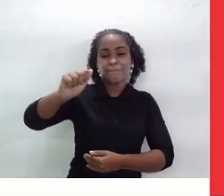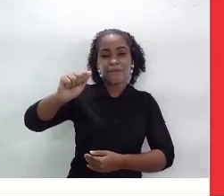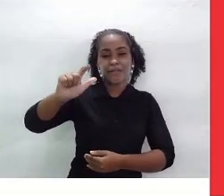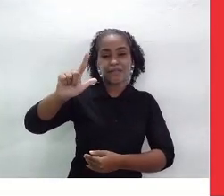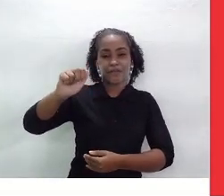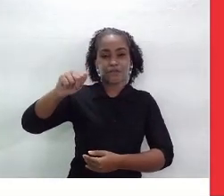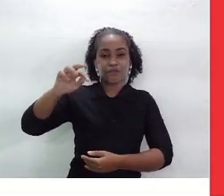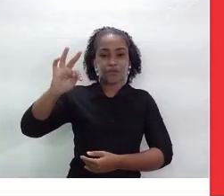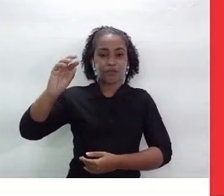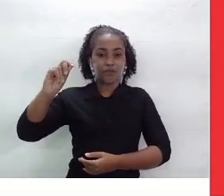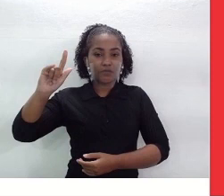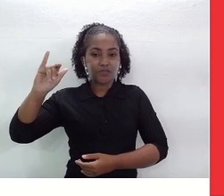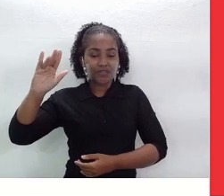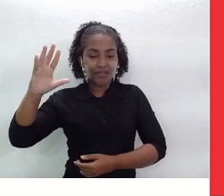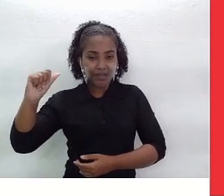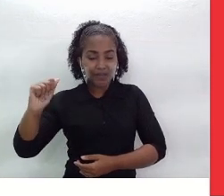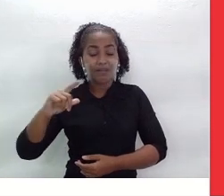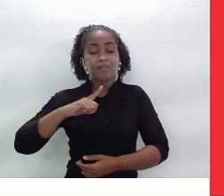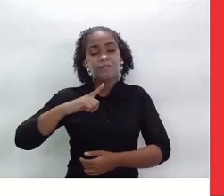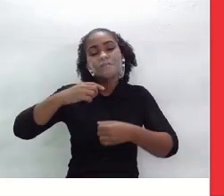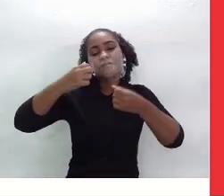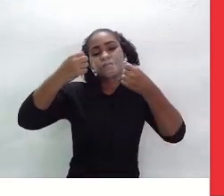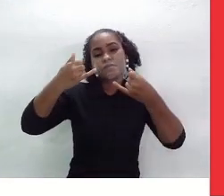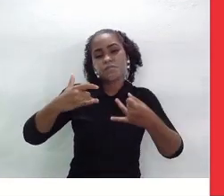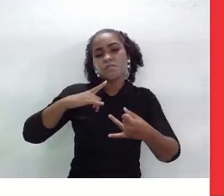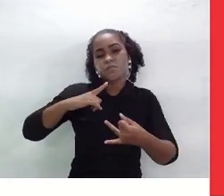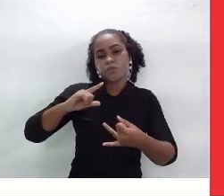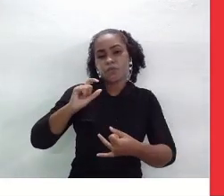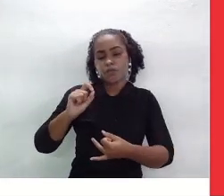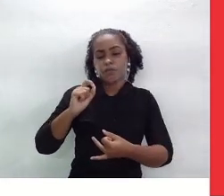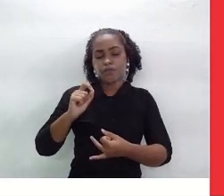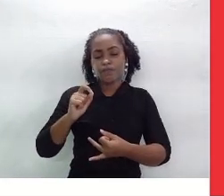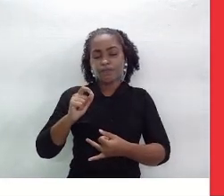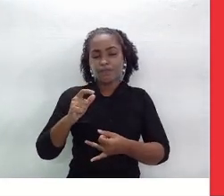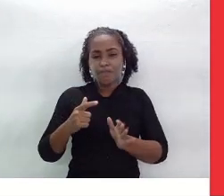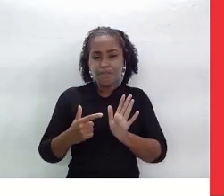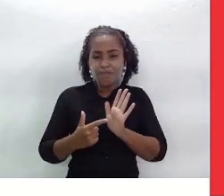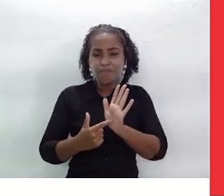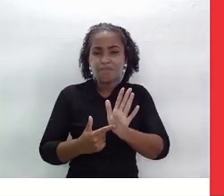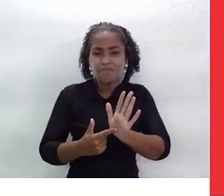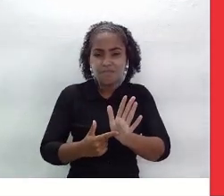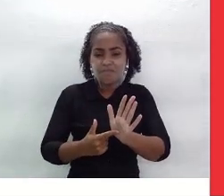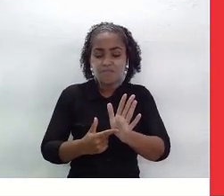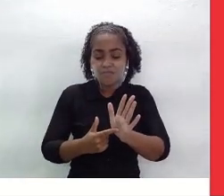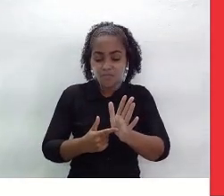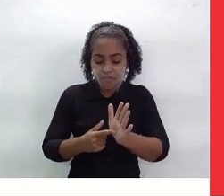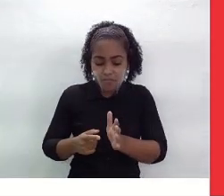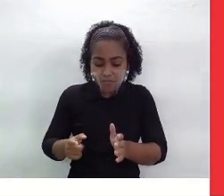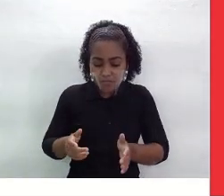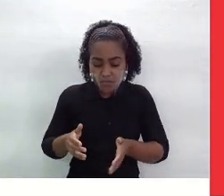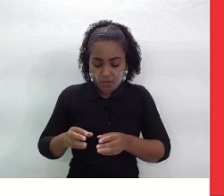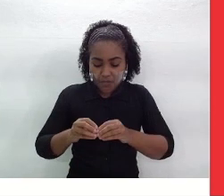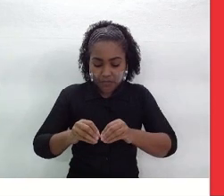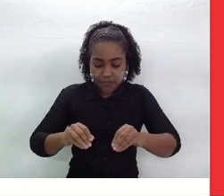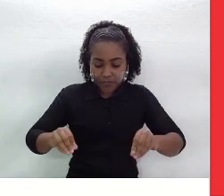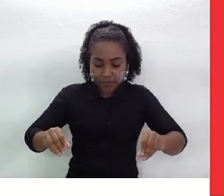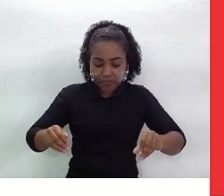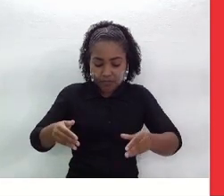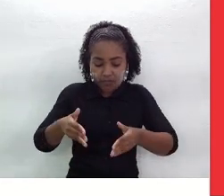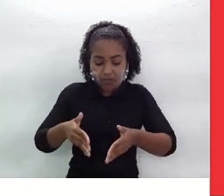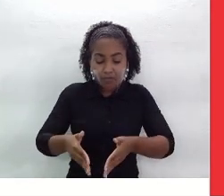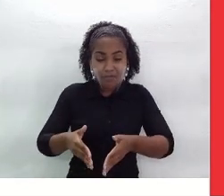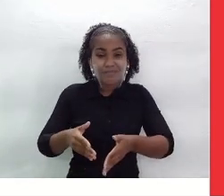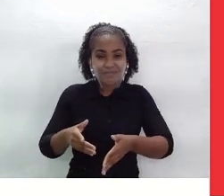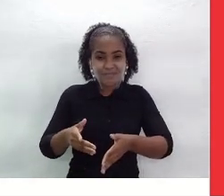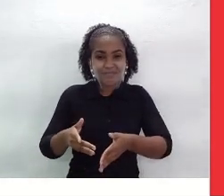paleontológicas. Ou seja, a gente tem ali que estava os fósseis, principalmente quando se